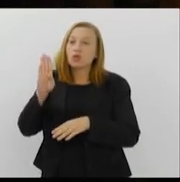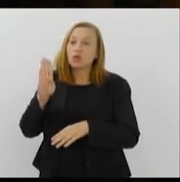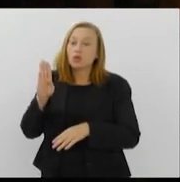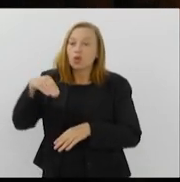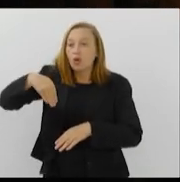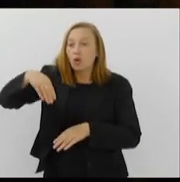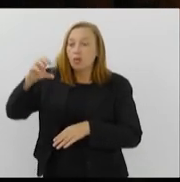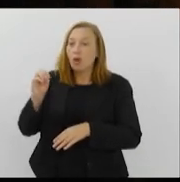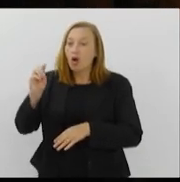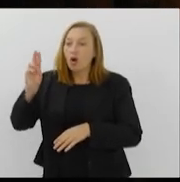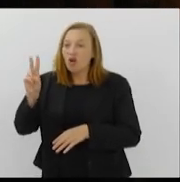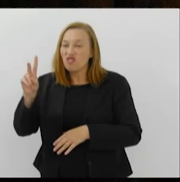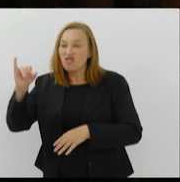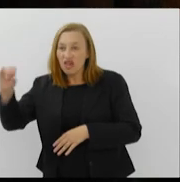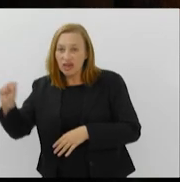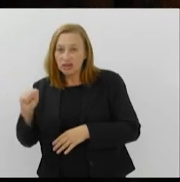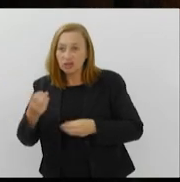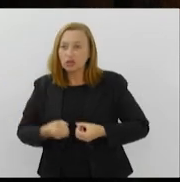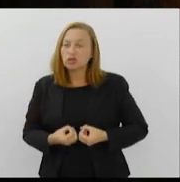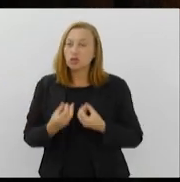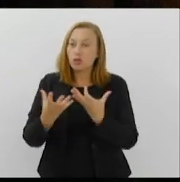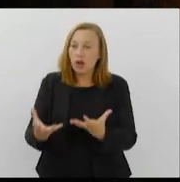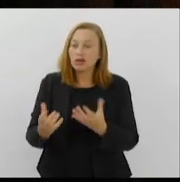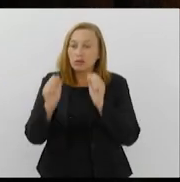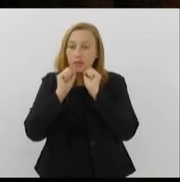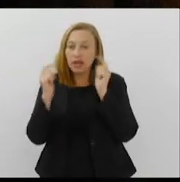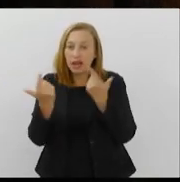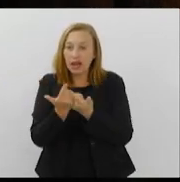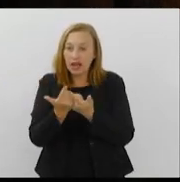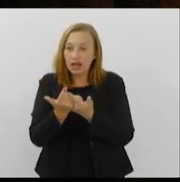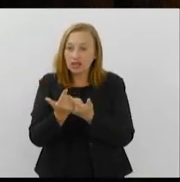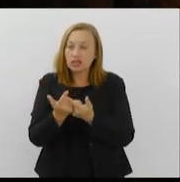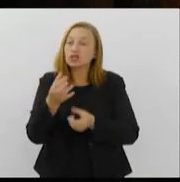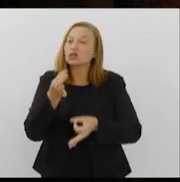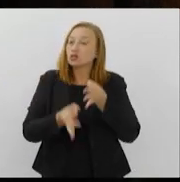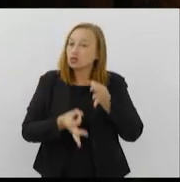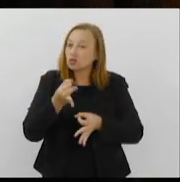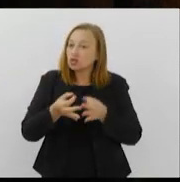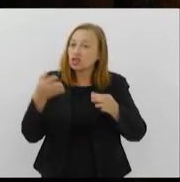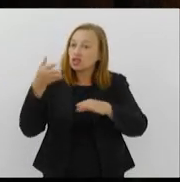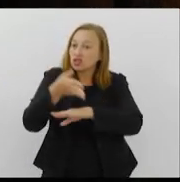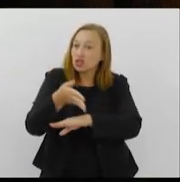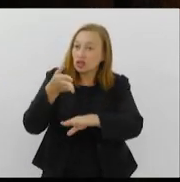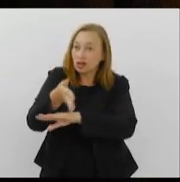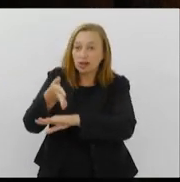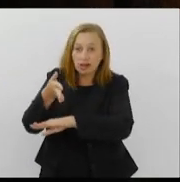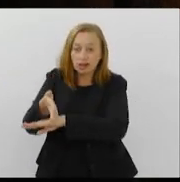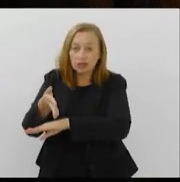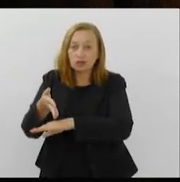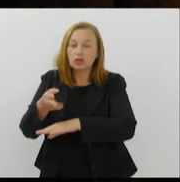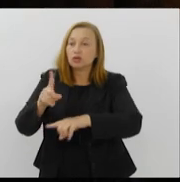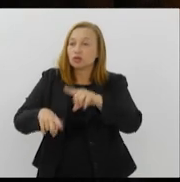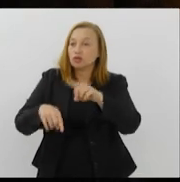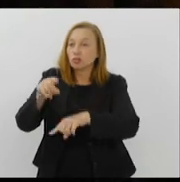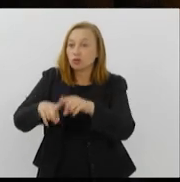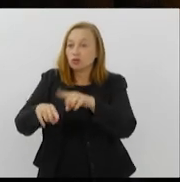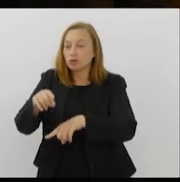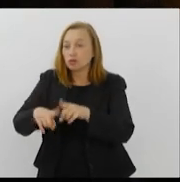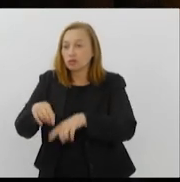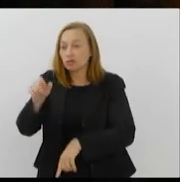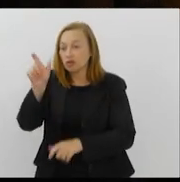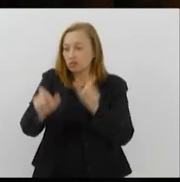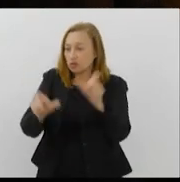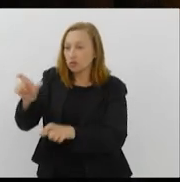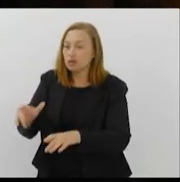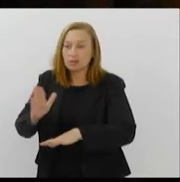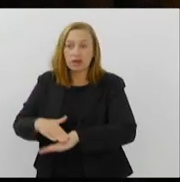a substituição do mobiliário, deputada Érica, se fazendo justiça e chegando os equipamentos para as pessoas que mais